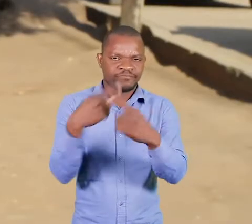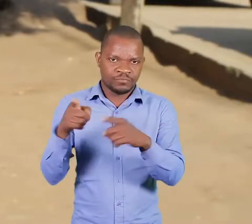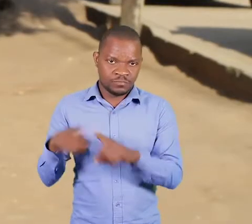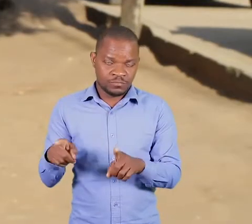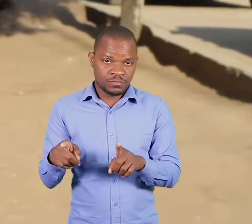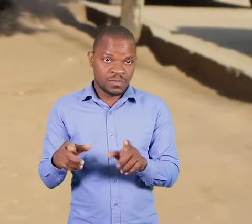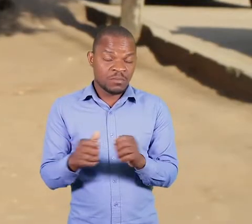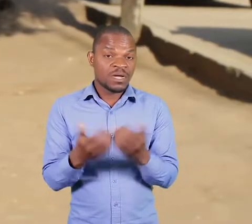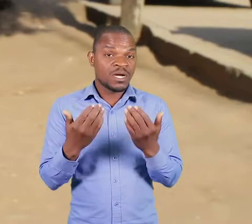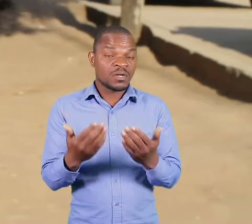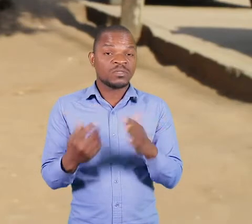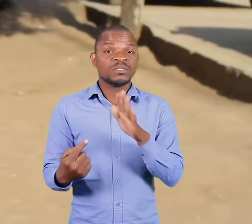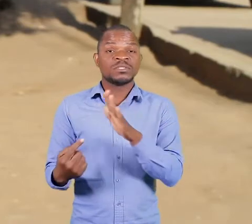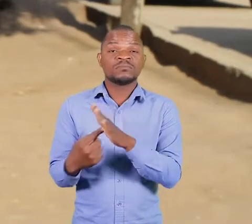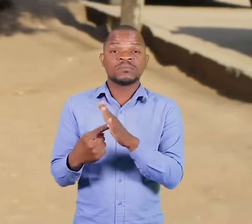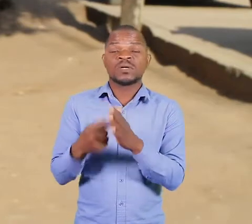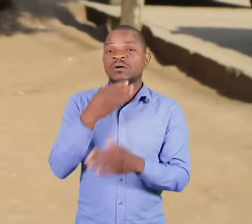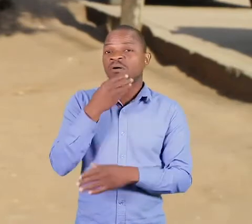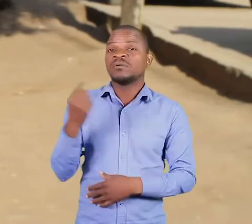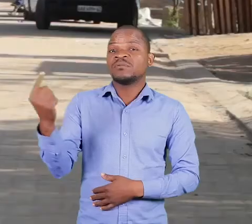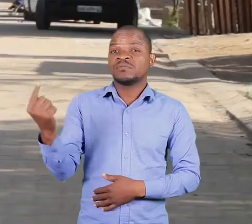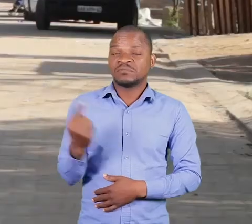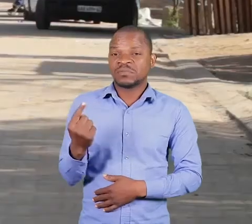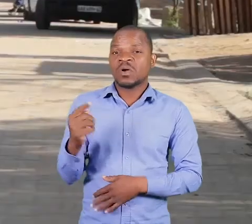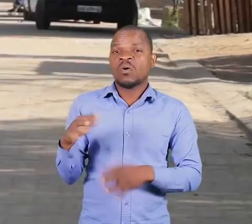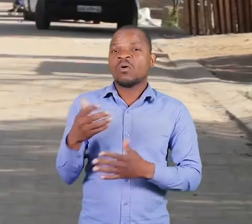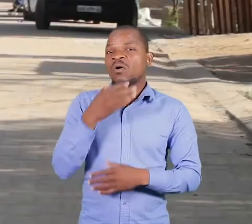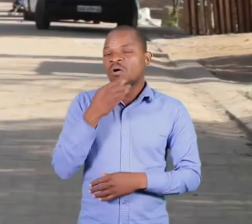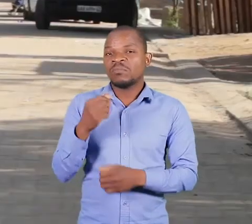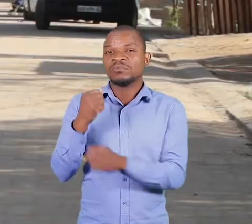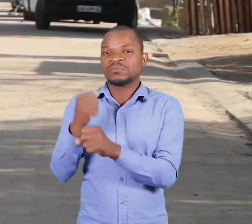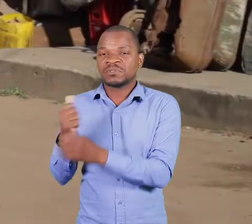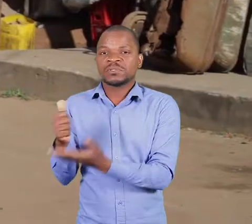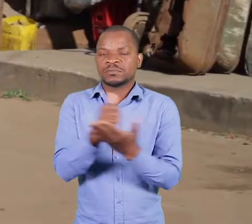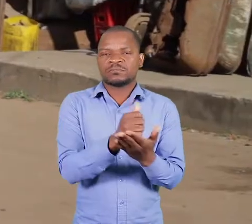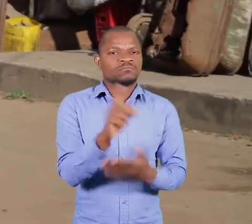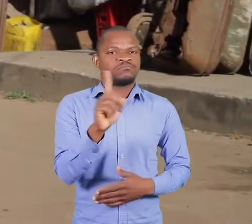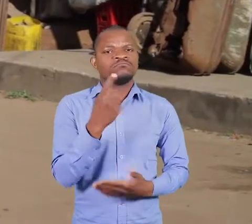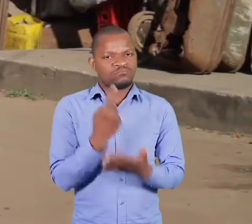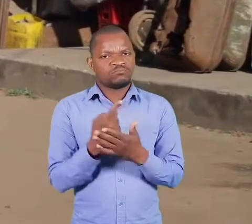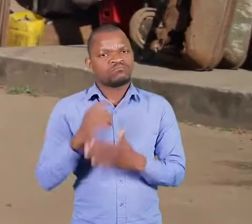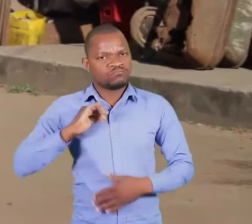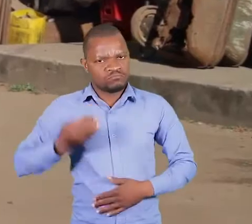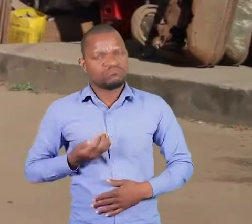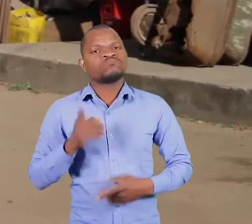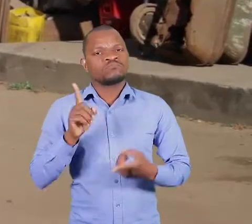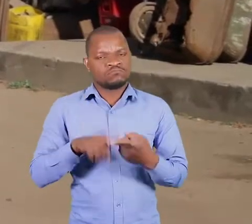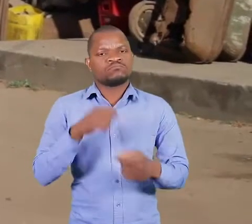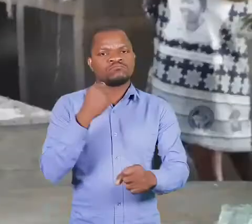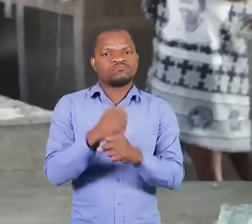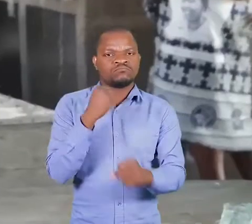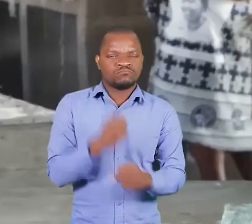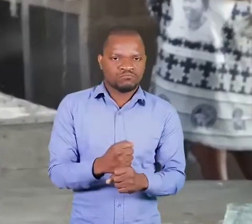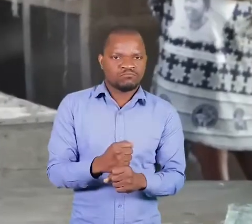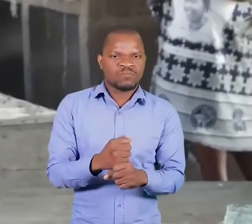trabalhar, vai dar tudo em casa. Você também tem que se movimentar. Esta ideia de se movimentar pode estar entre os motivos que levaram